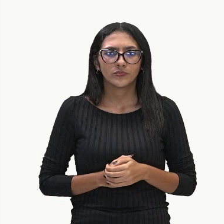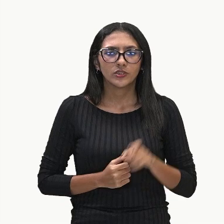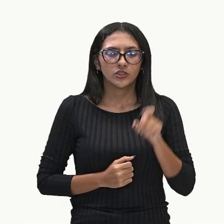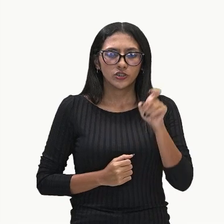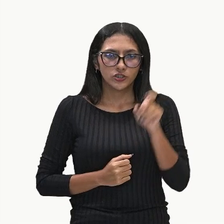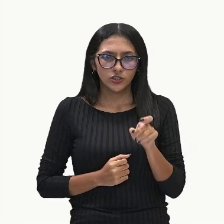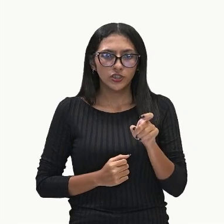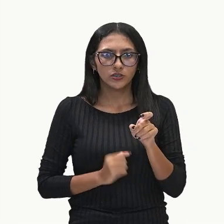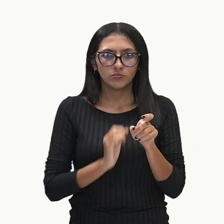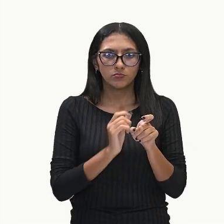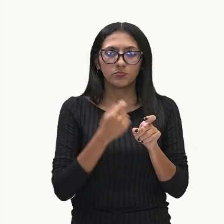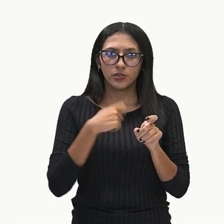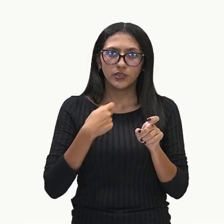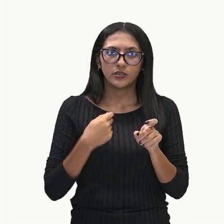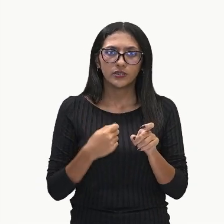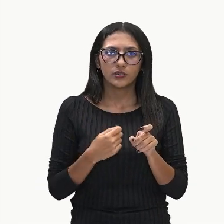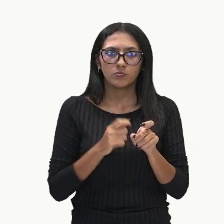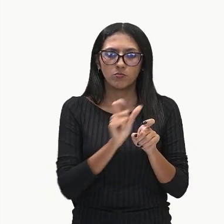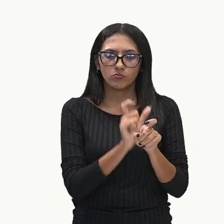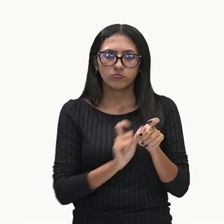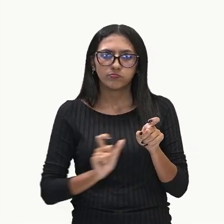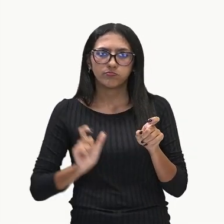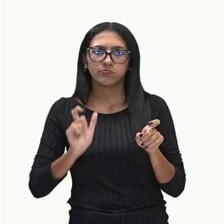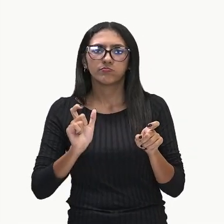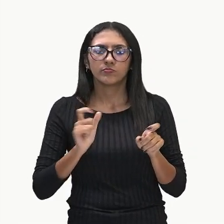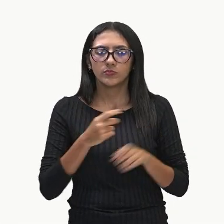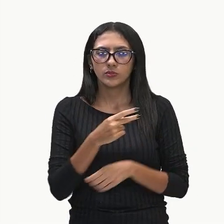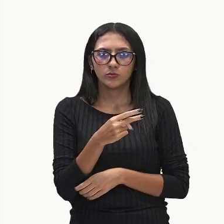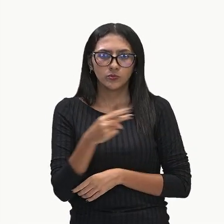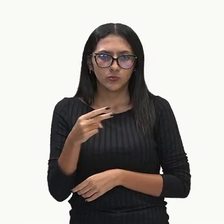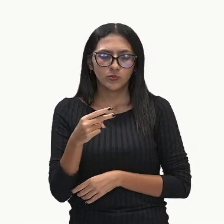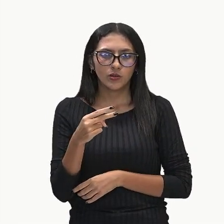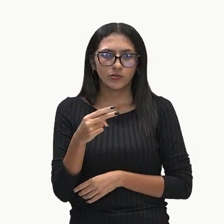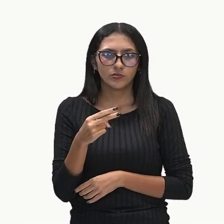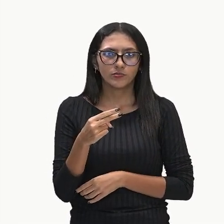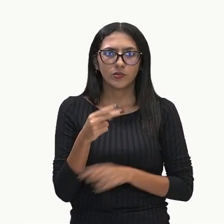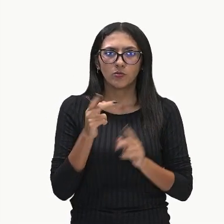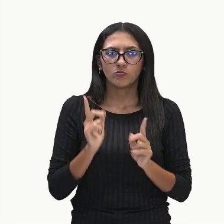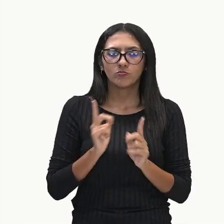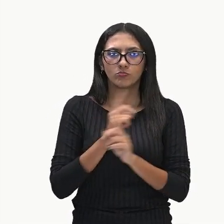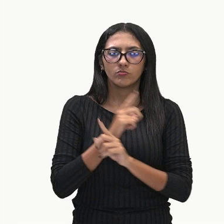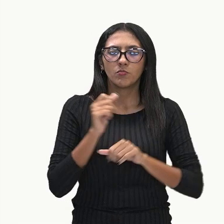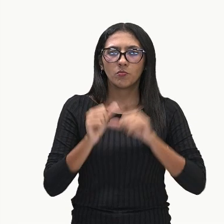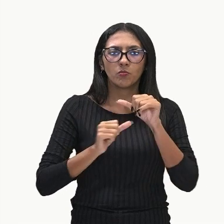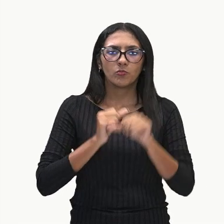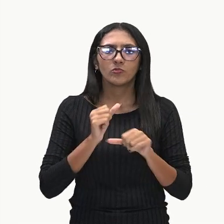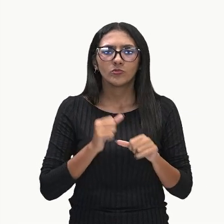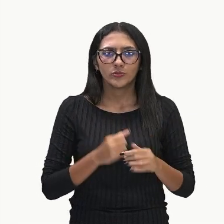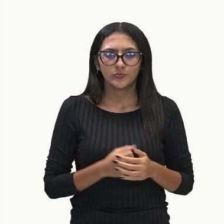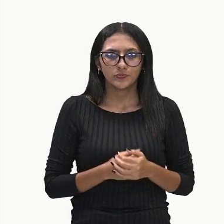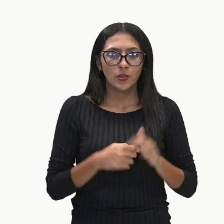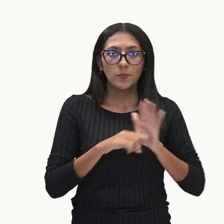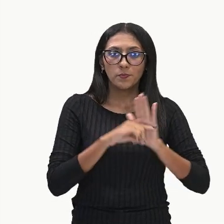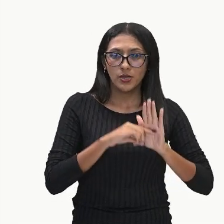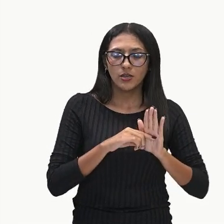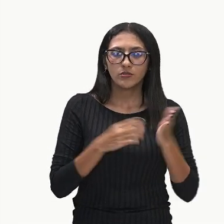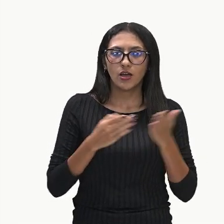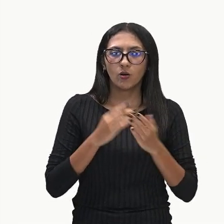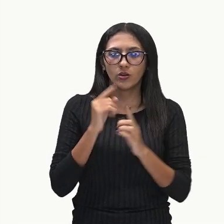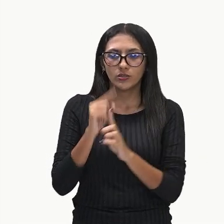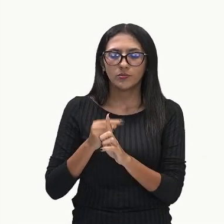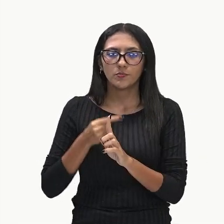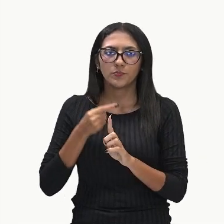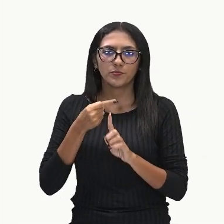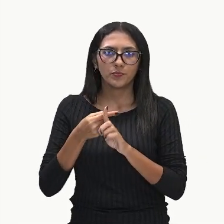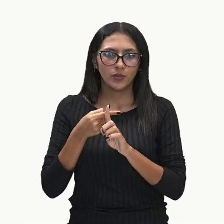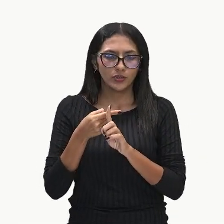outro lado da igualdade com o valor trocado. Se é menos 5, vai passar